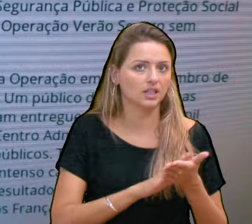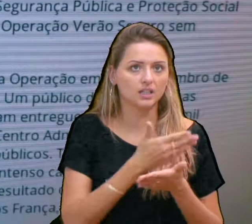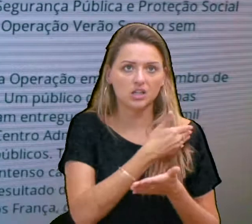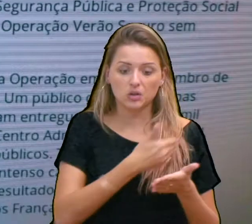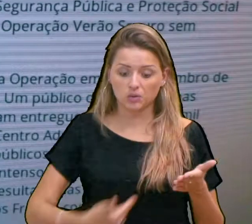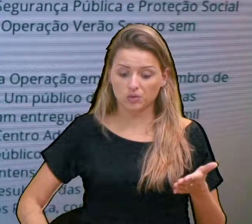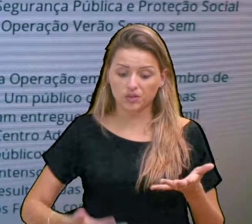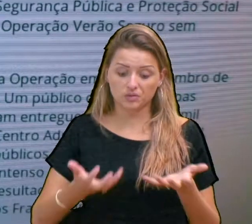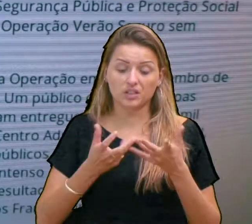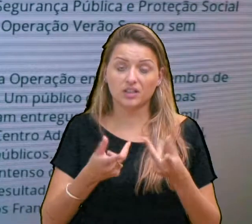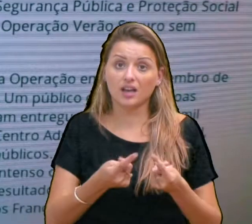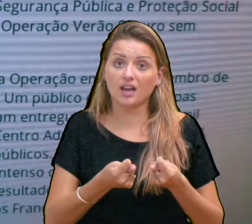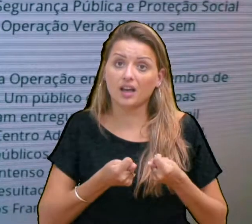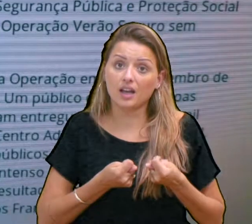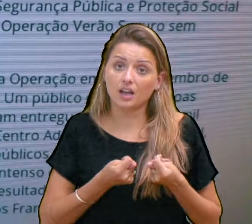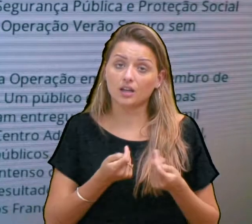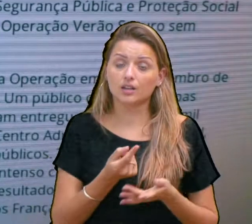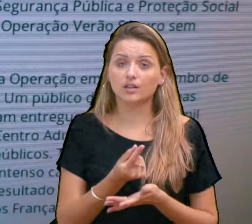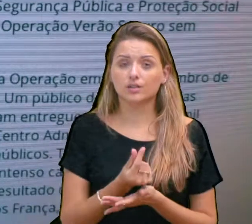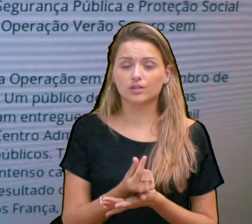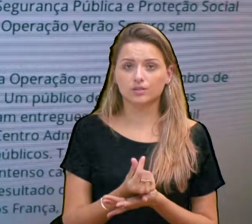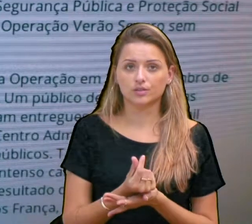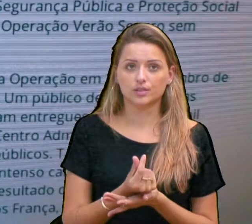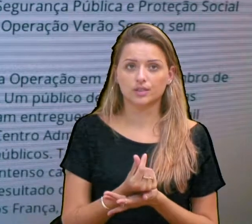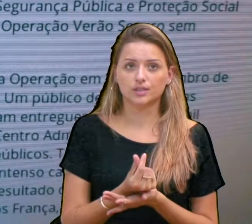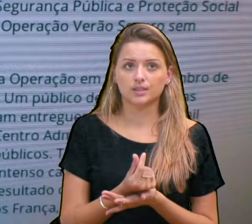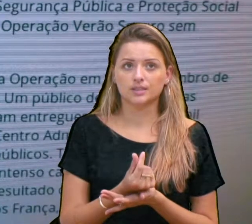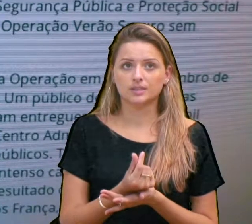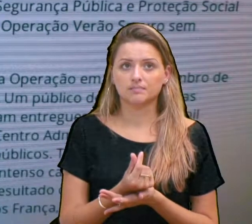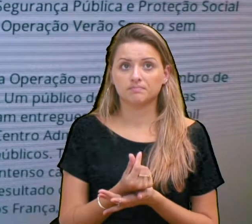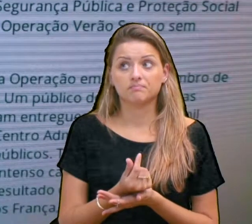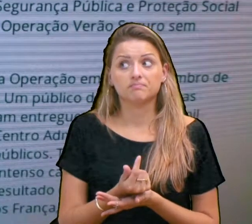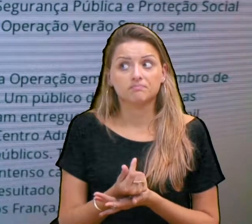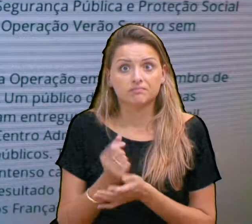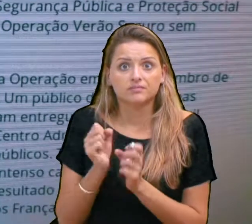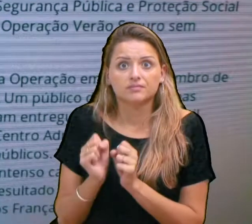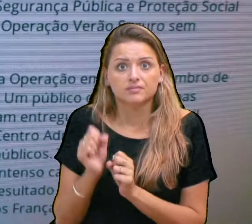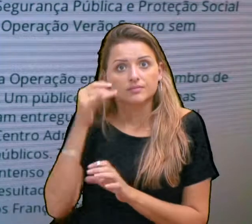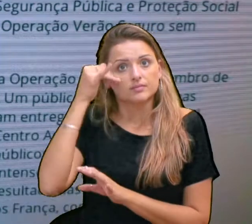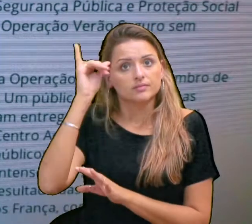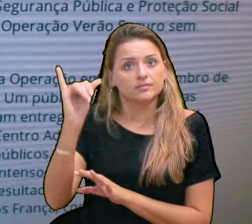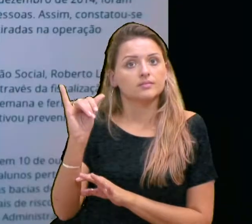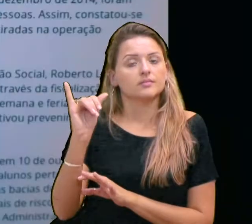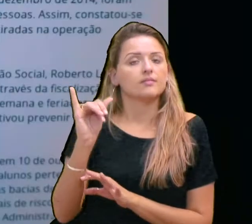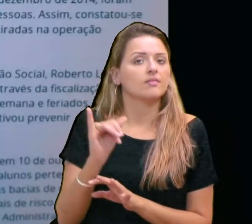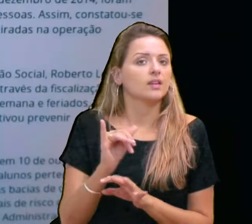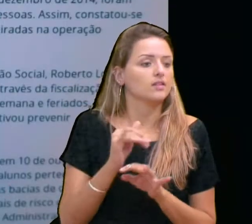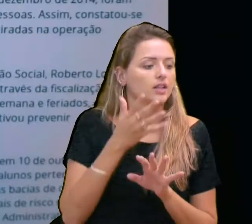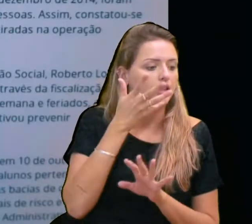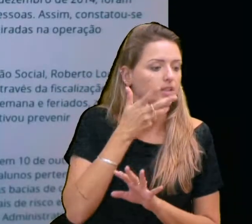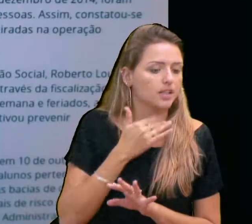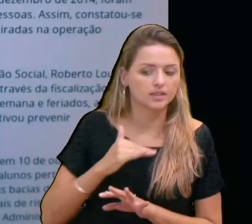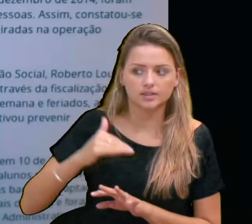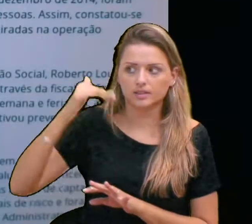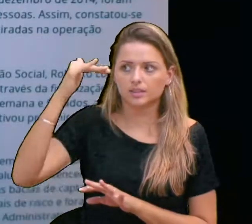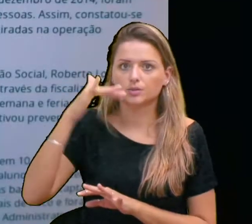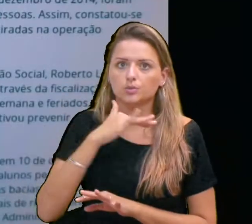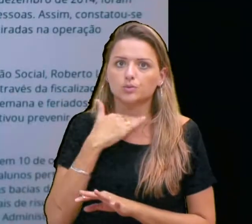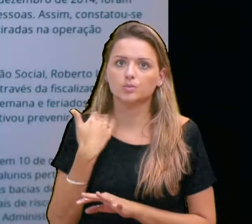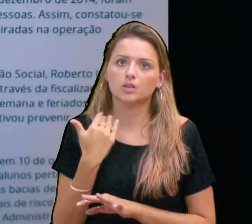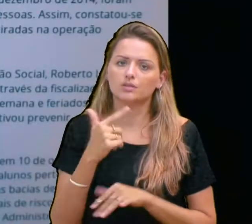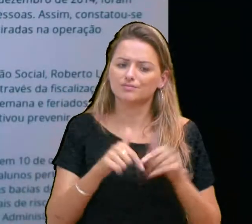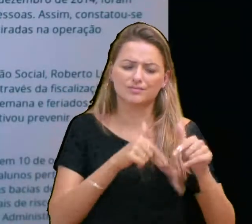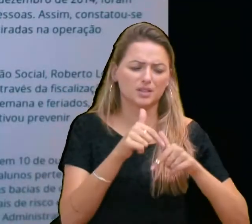quer economizar dinheiro que poderá evitar mortes de crianças, de adultos? E era um